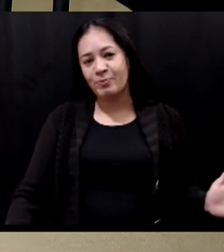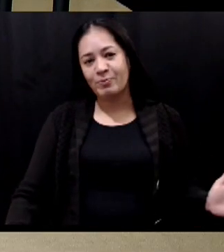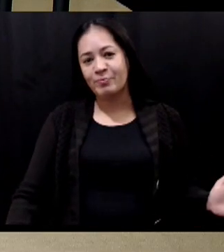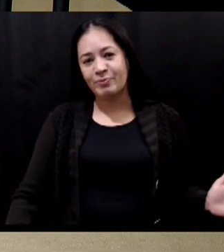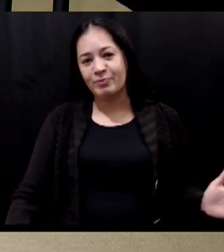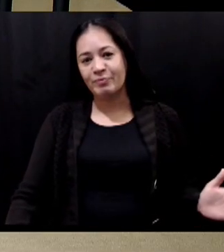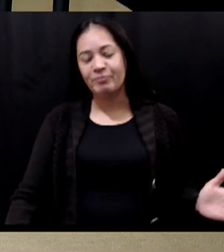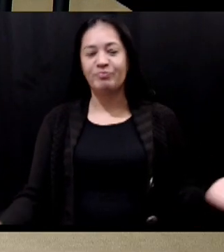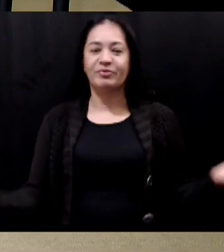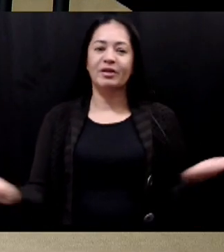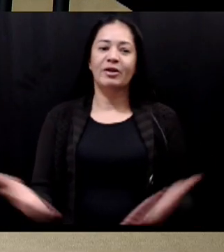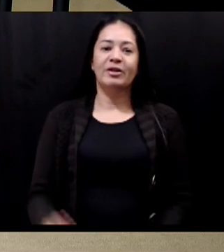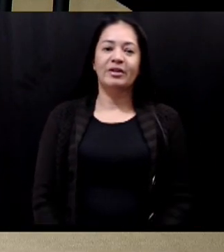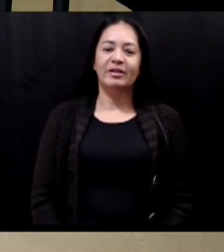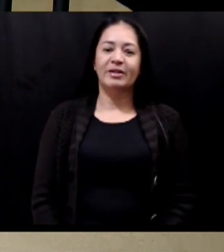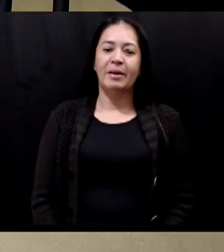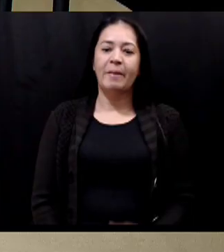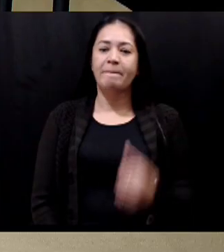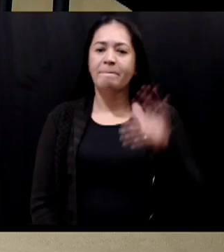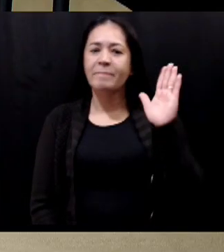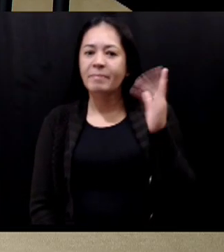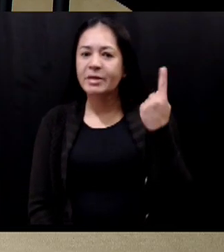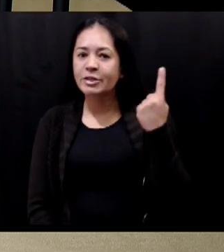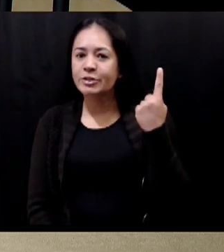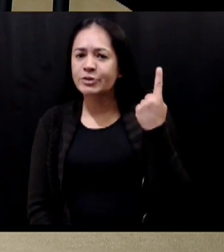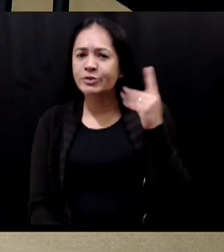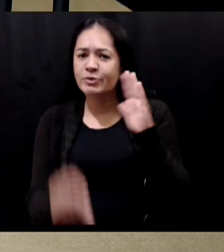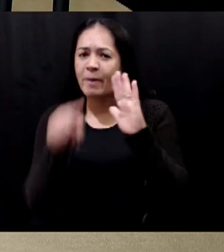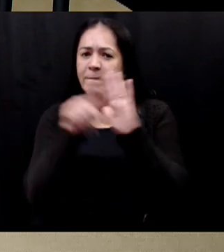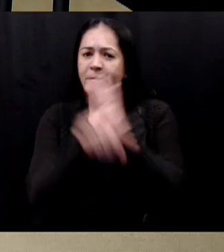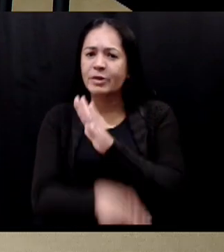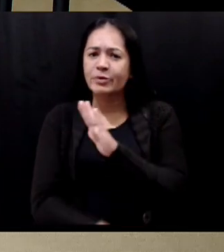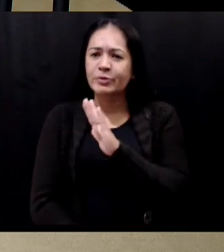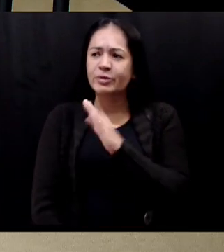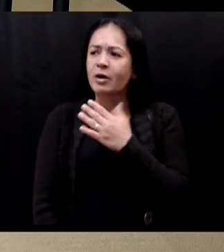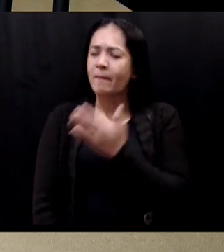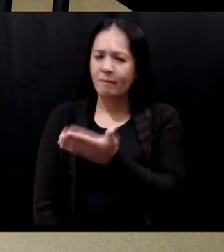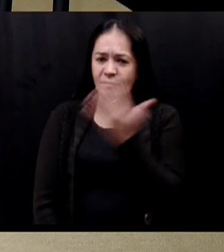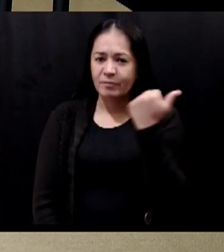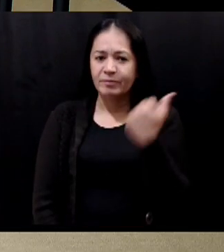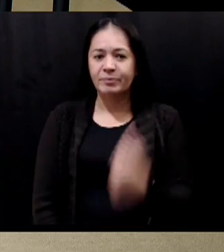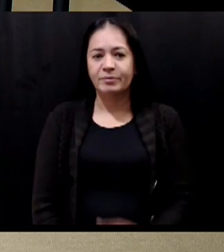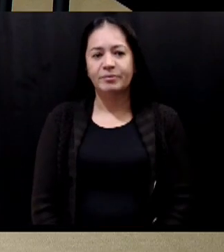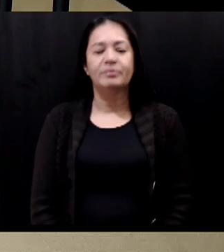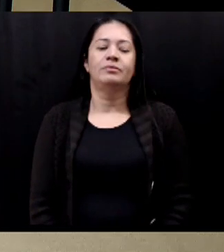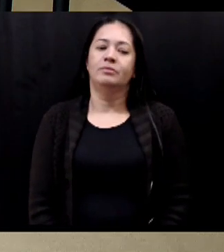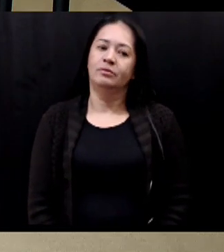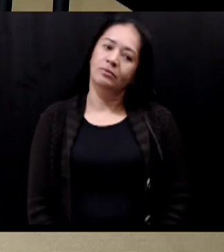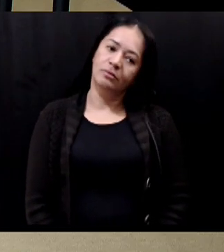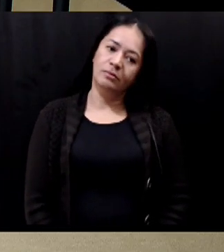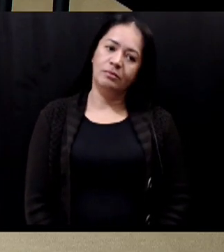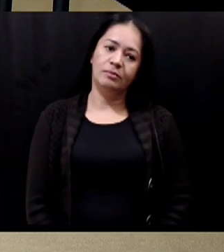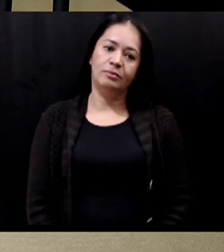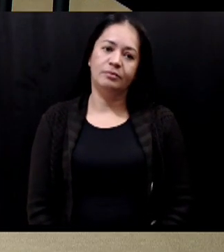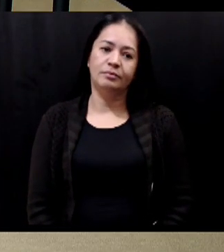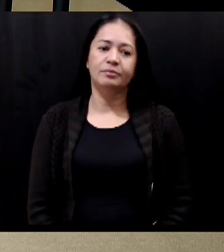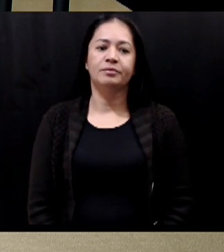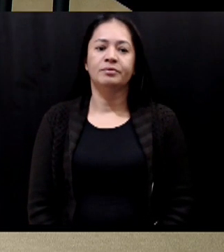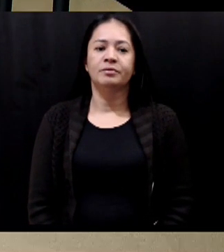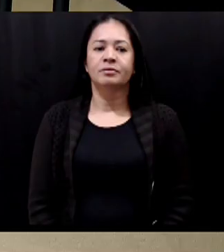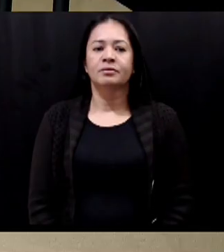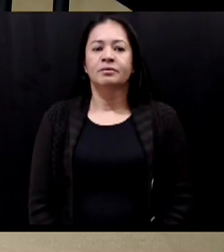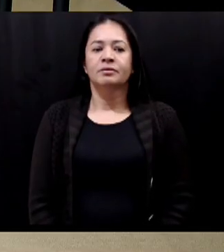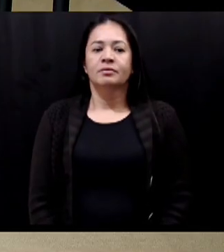8h55, dá tempo para mais uma ou duas, produção? Pode mandar para a gente, vamos lá, o que nós temos? O pessoal está participando, a gente manda